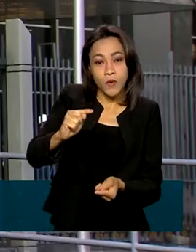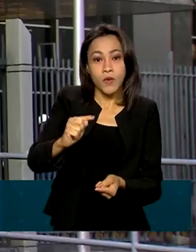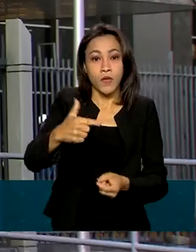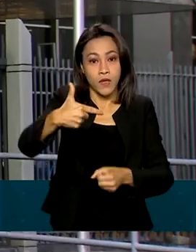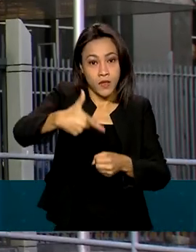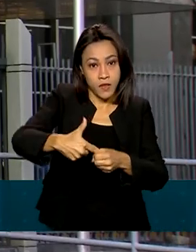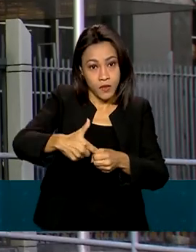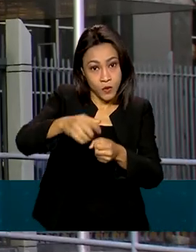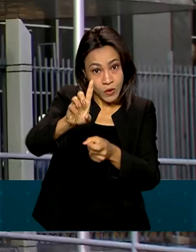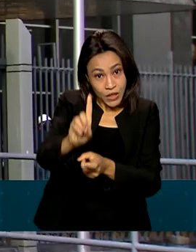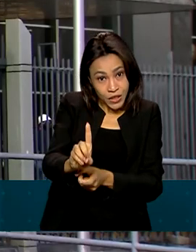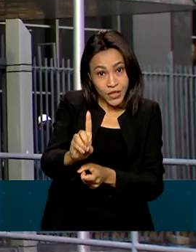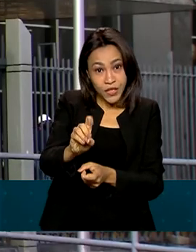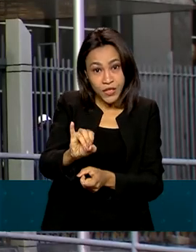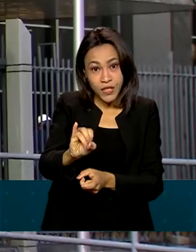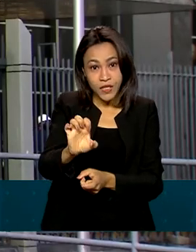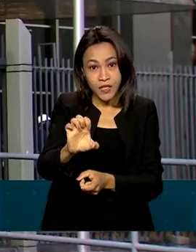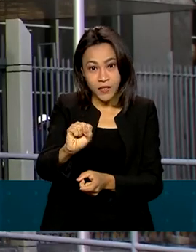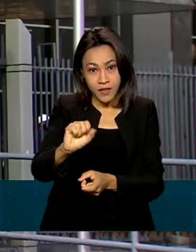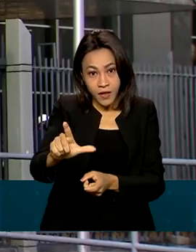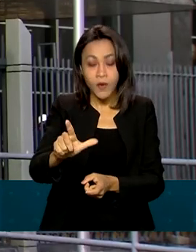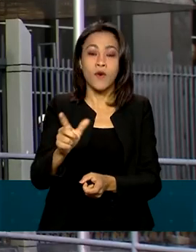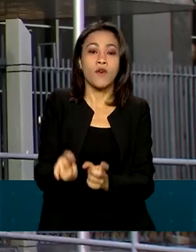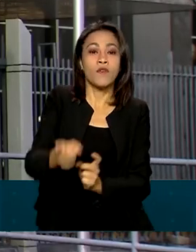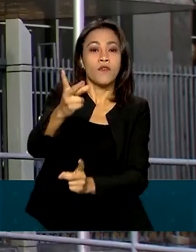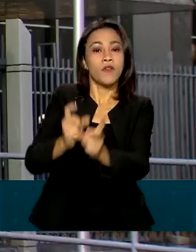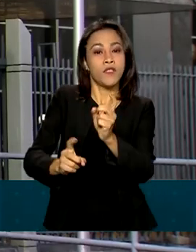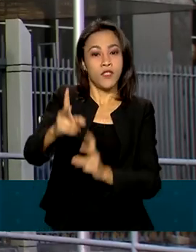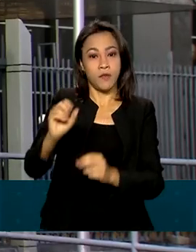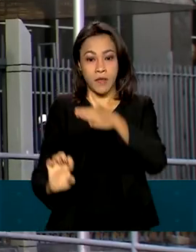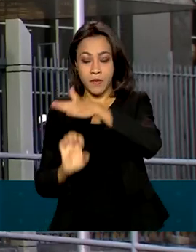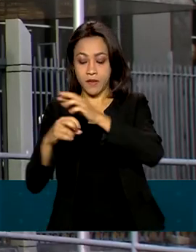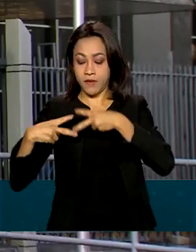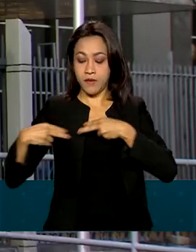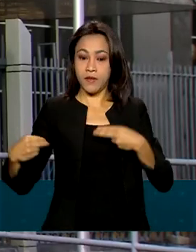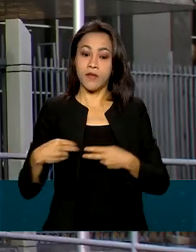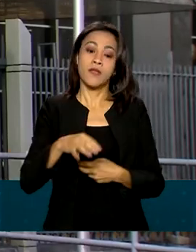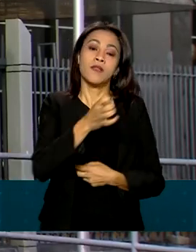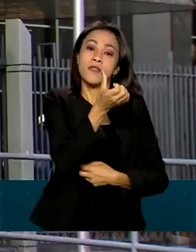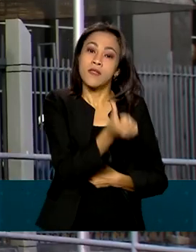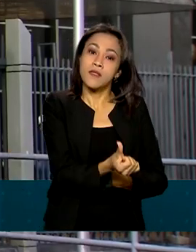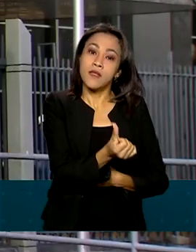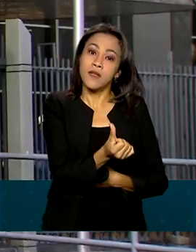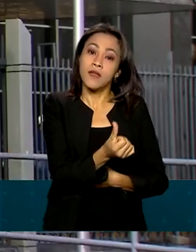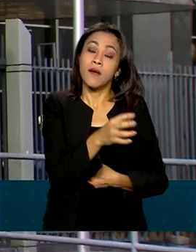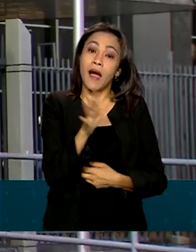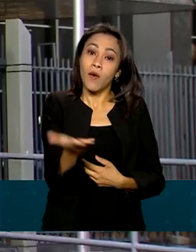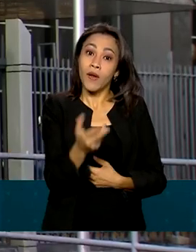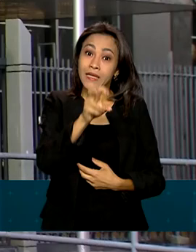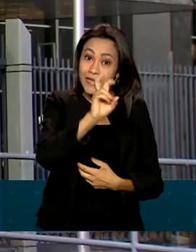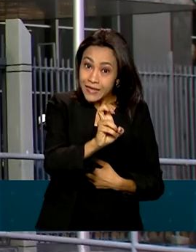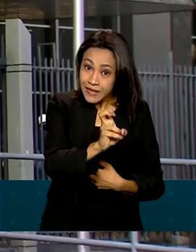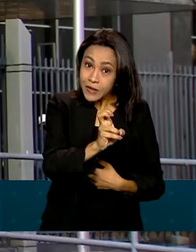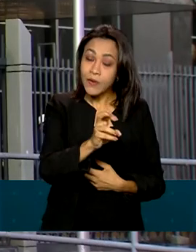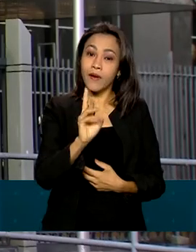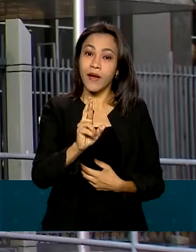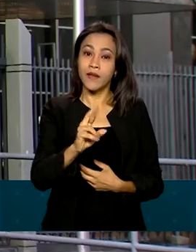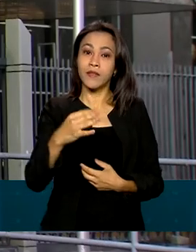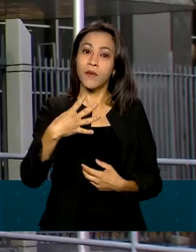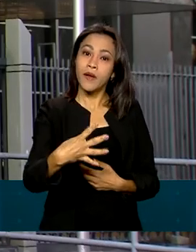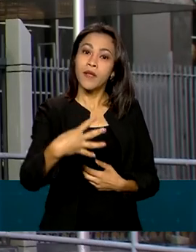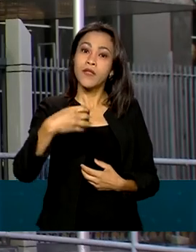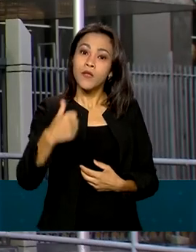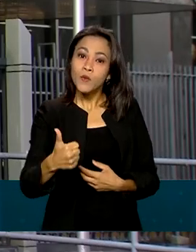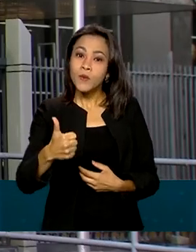vendido as distribuidoras pela Petrobras passa de cinco reais e sessenta e um centavos para r$ 5 e quarenta e um